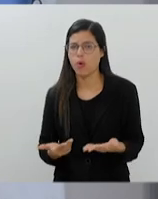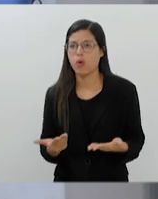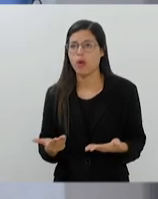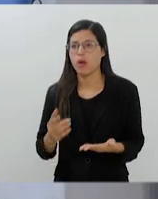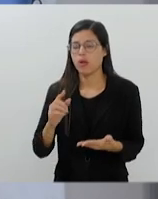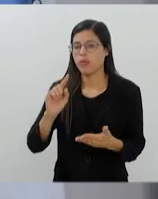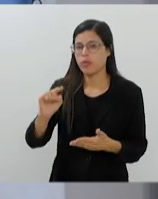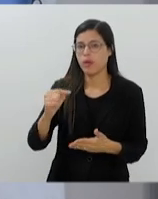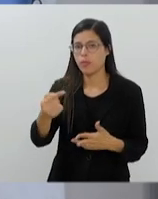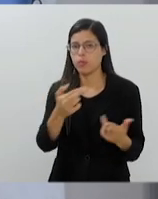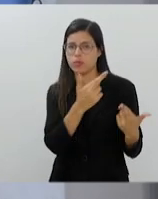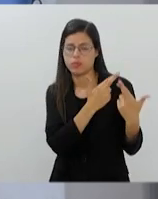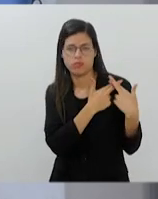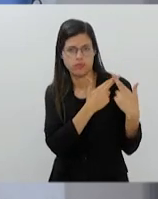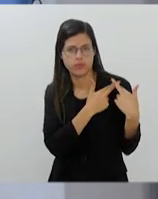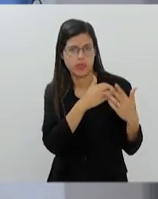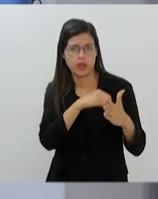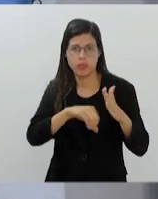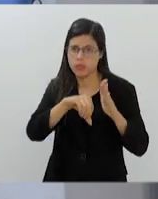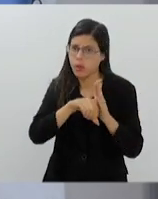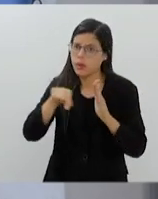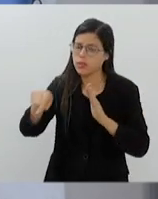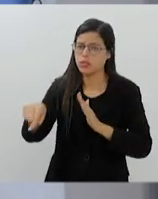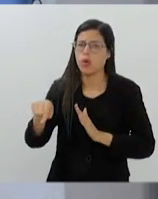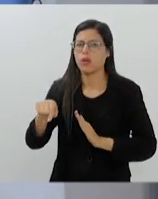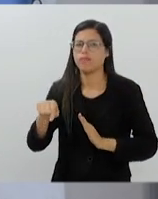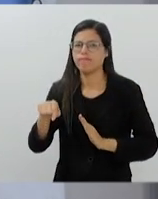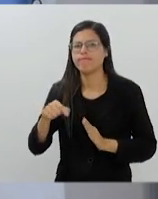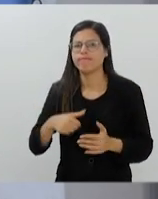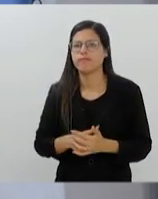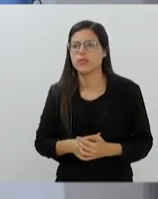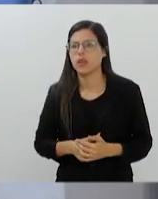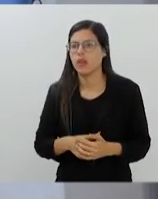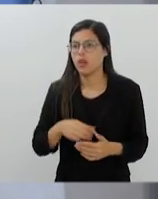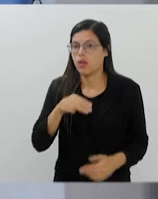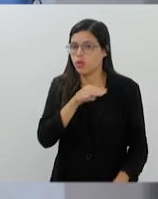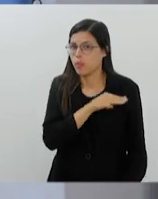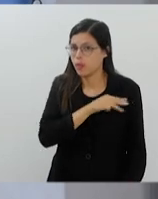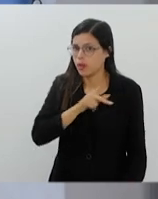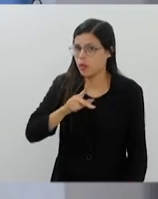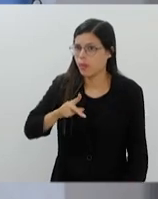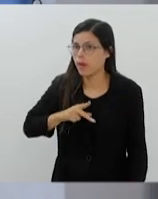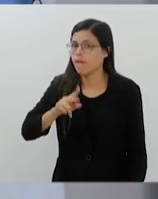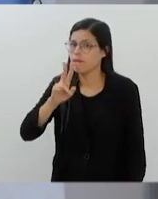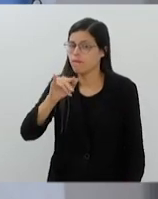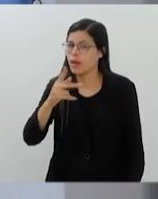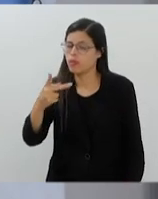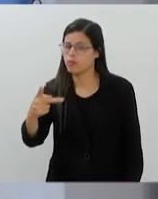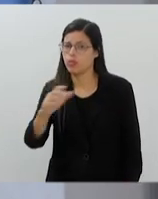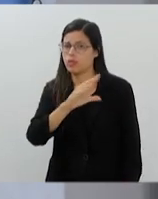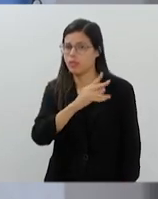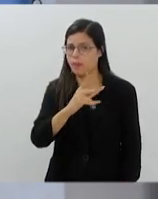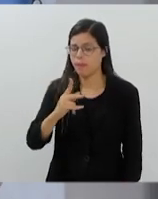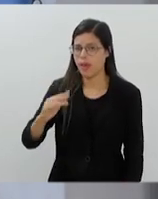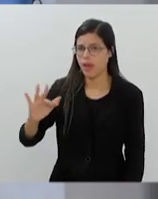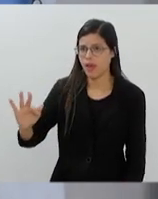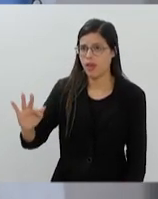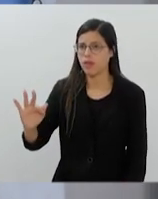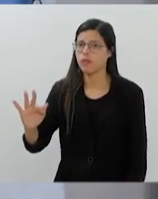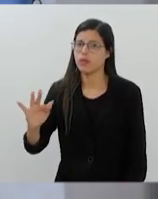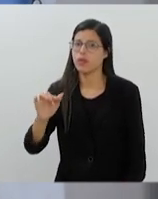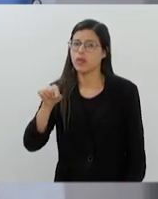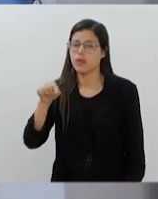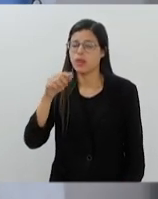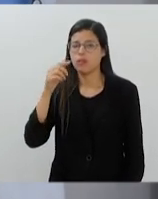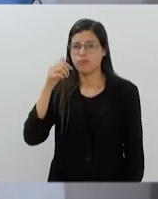responsabilizado criminalmente é a senhora na hora de ir pro MP vai o seu CPF e às vezes a senhora tá só cumprindo